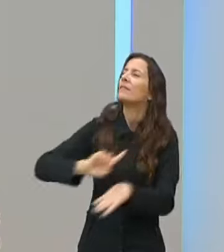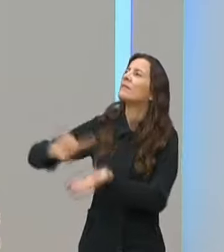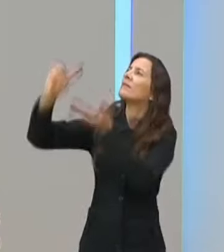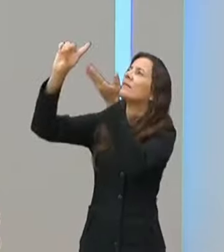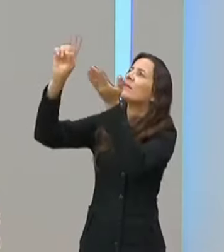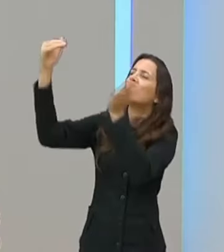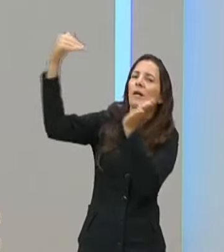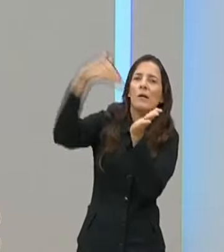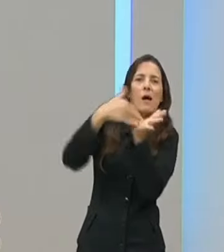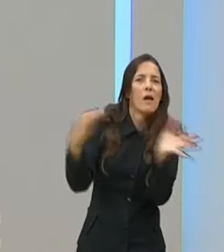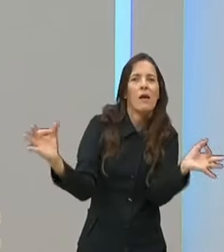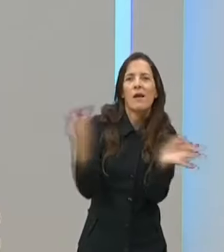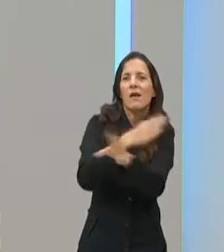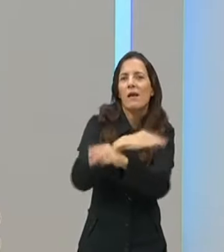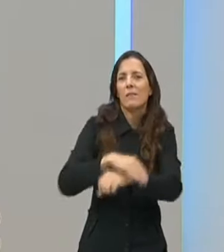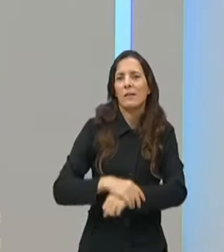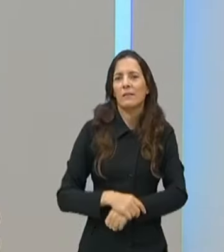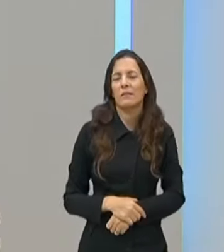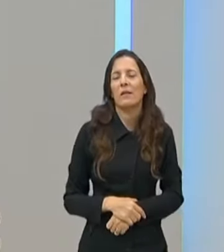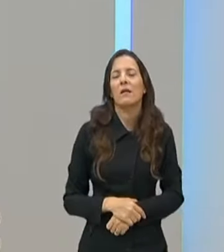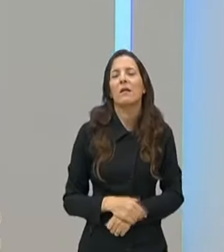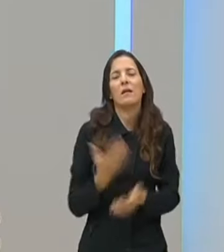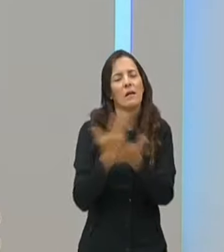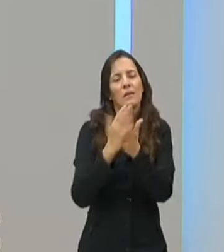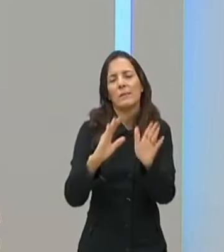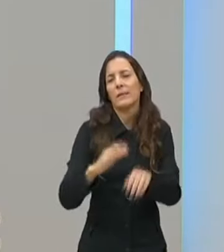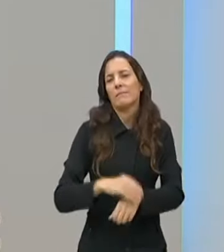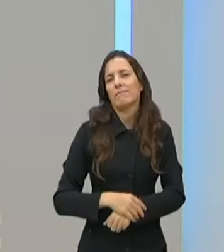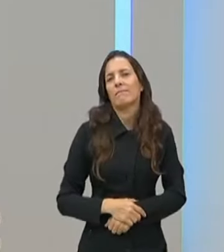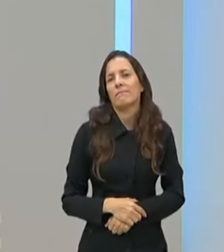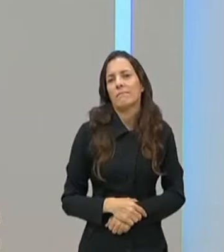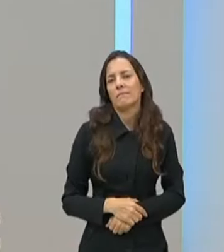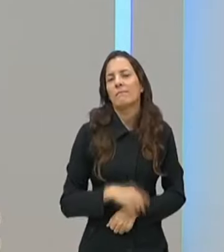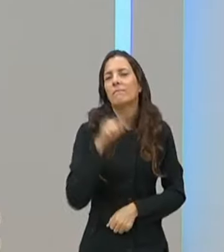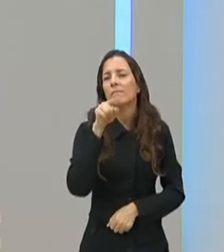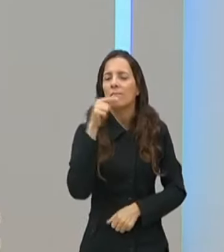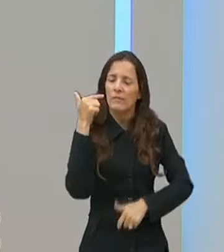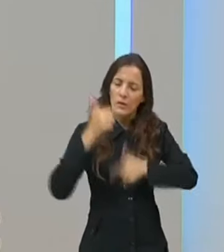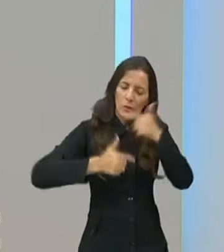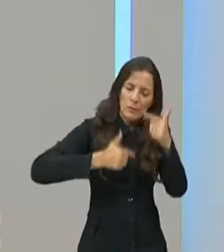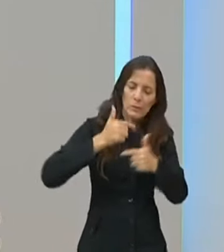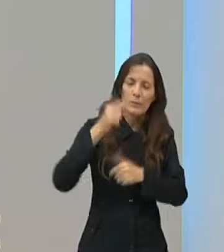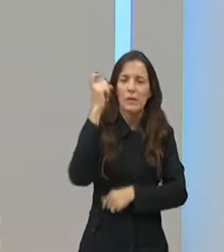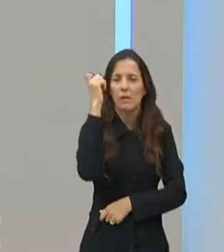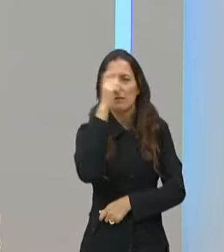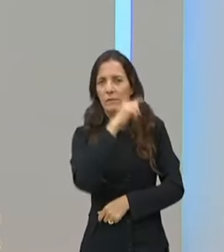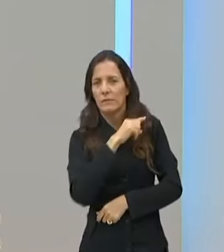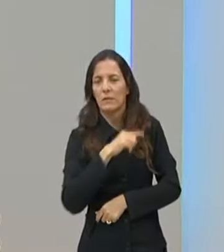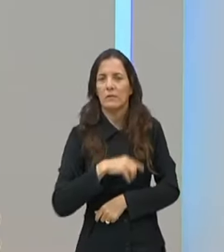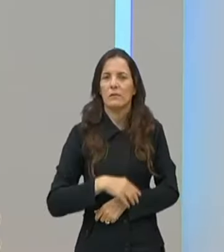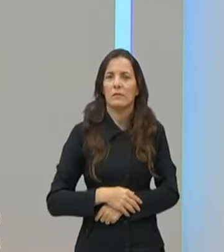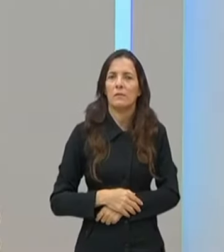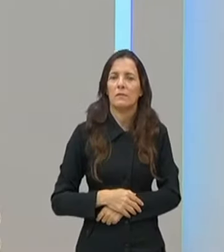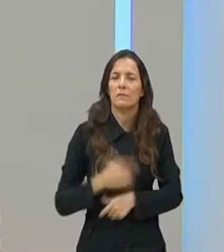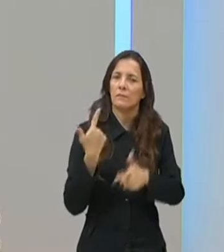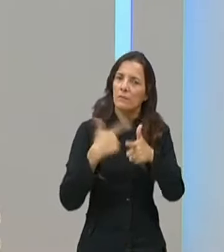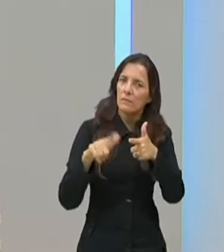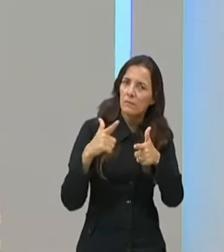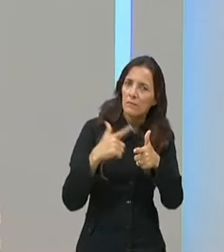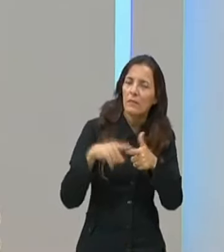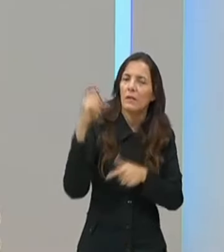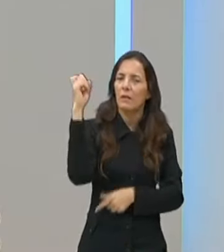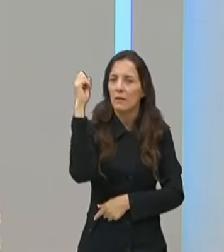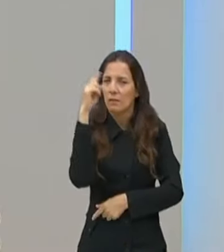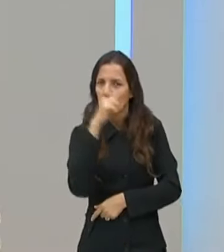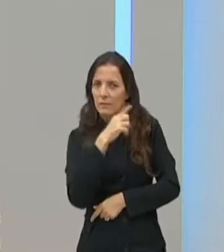passando, nesta situação que você está atravessando. E como foi o fim de